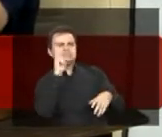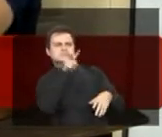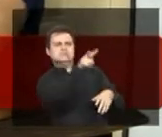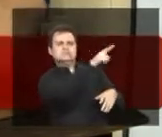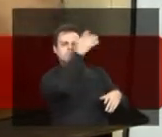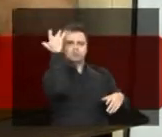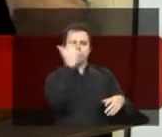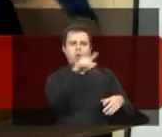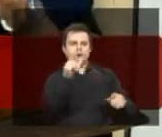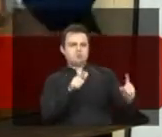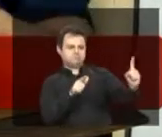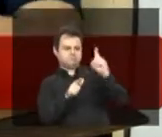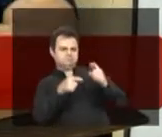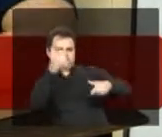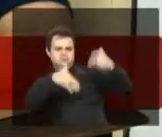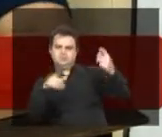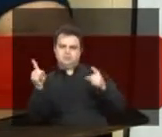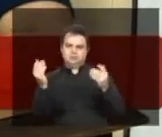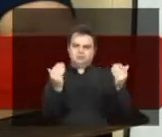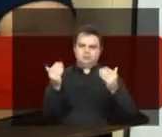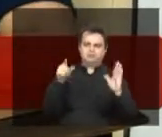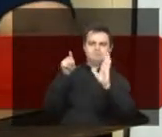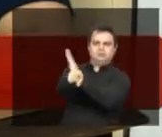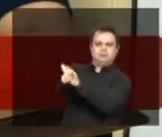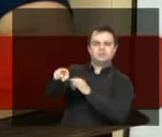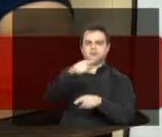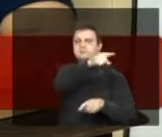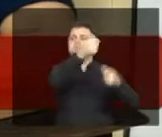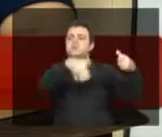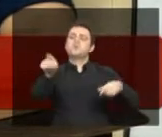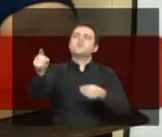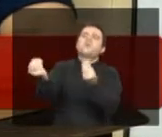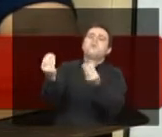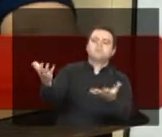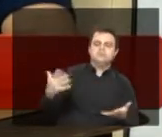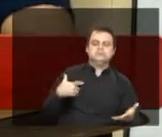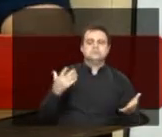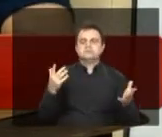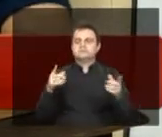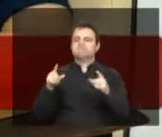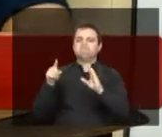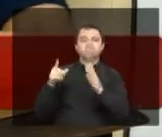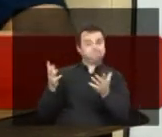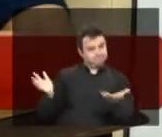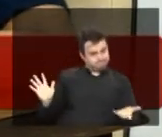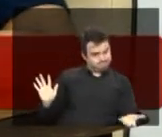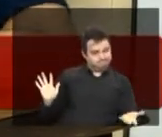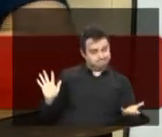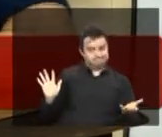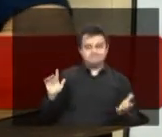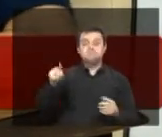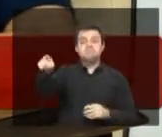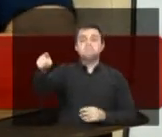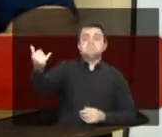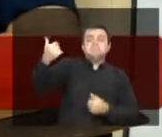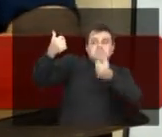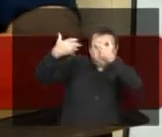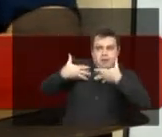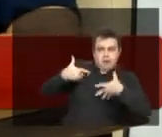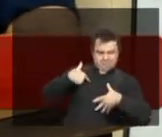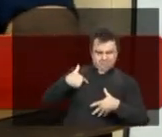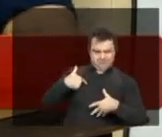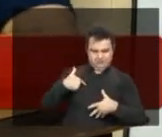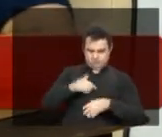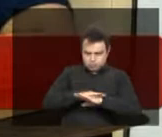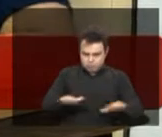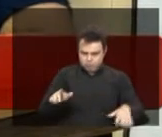depoente. Aí vai lá e vai tentar questionar ele. Aquilo que eu costumo dizer, eles devem satisfação não só a mim, mas em primeiro